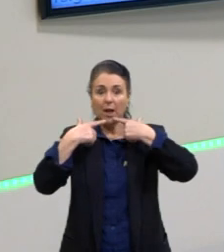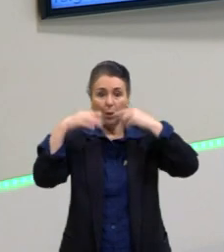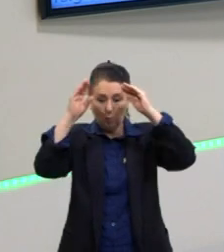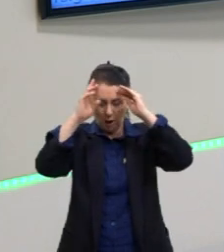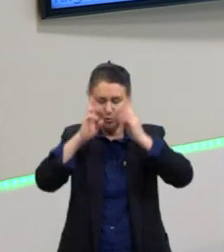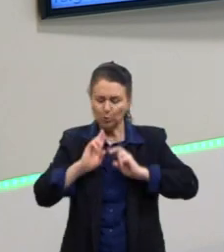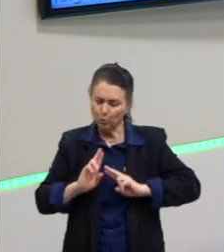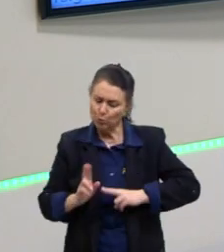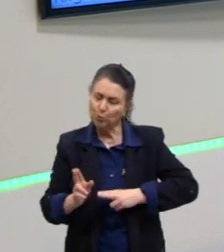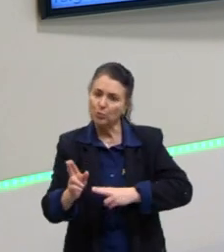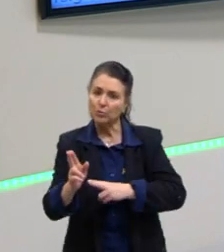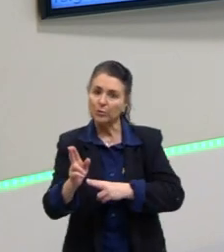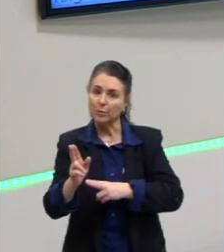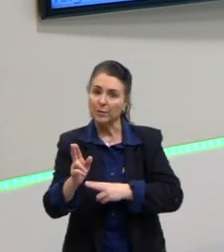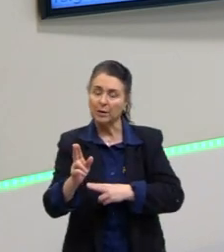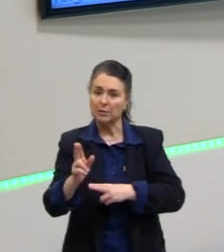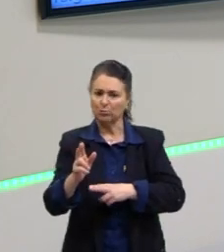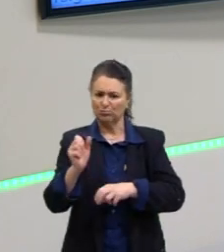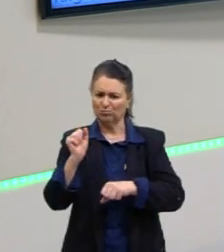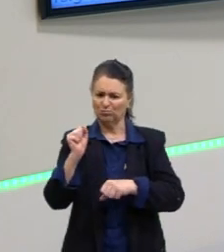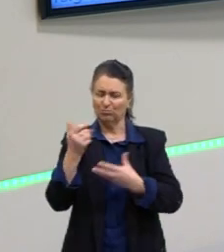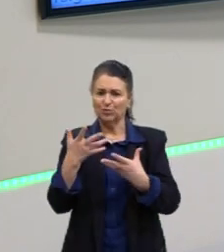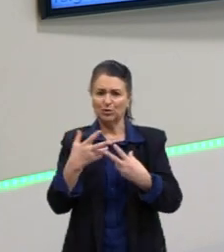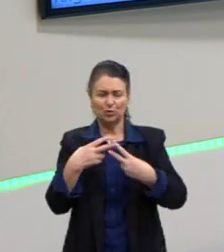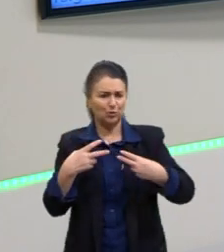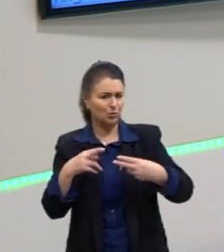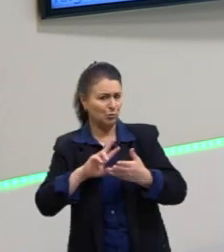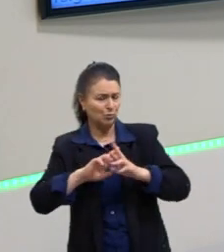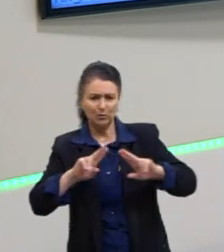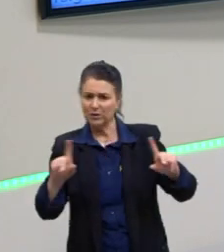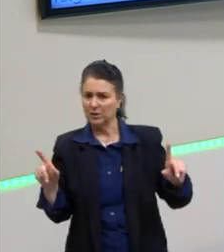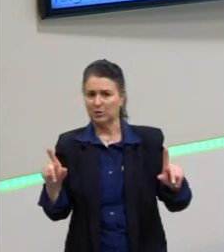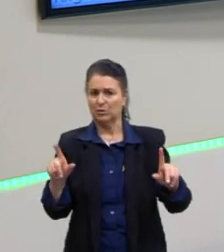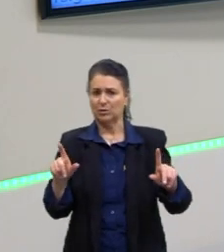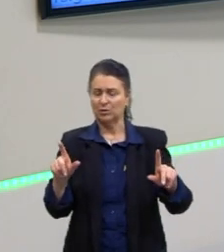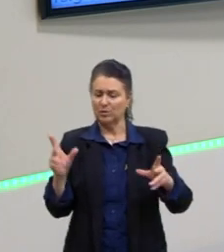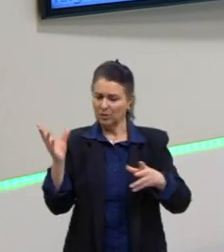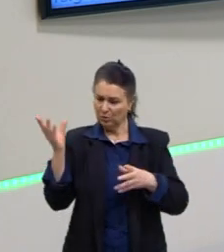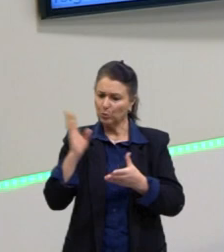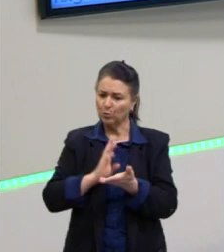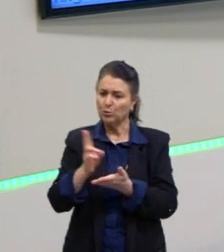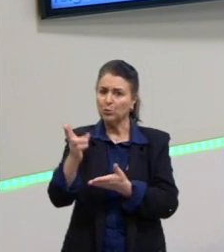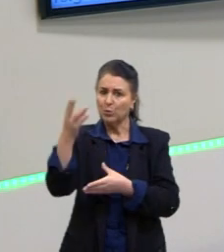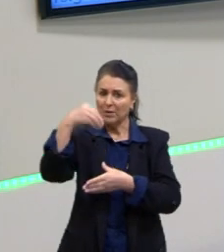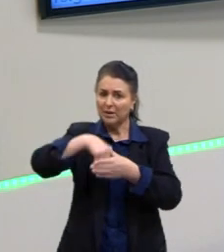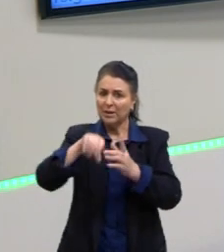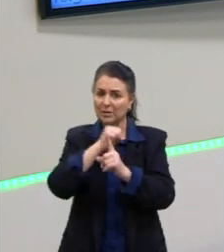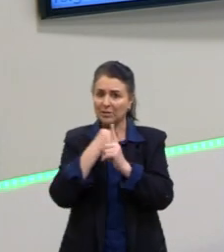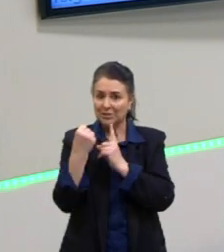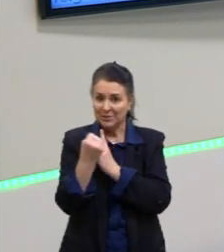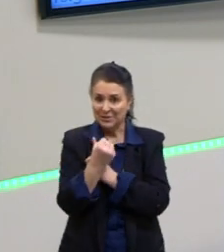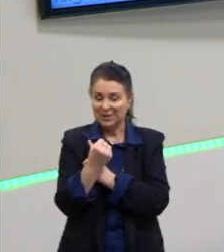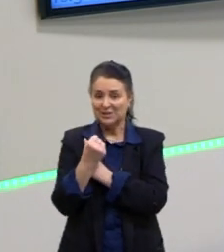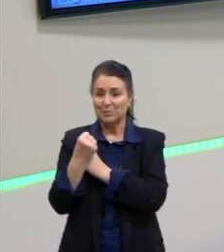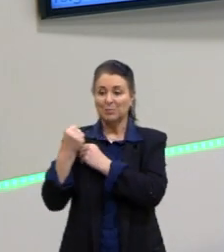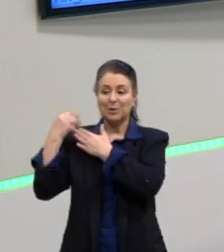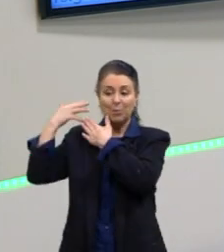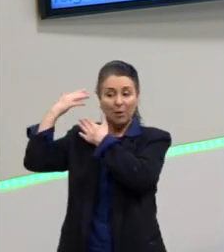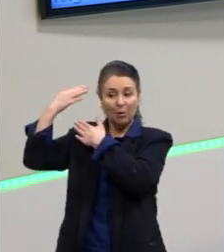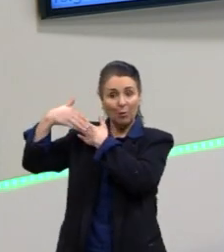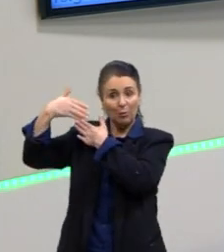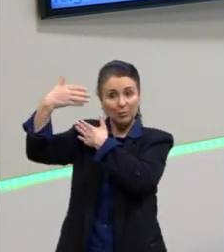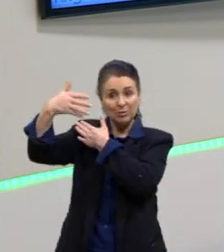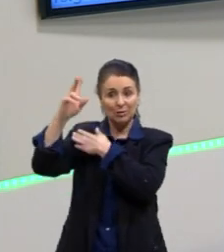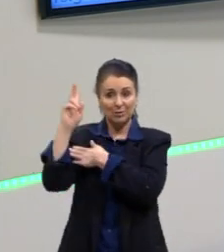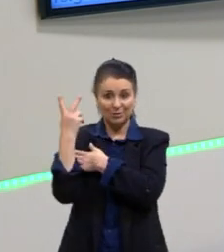permanecem linguagens mais duras que permanecem por muito tempo na sociedade sempre lembrando que é uma construção histórica né a linguagem